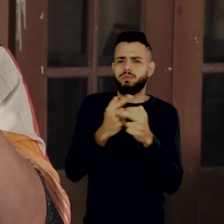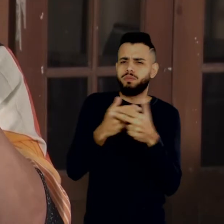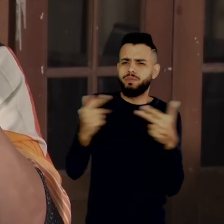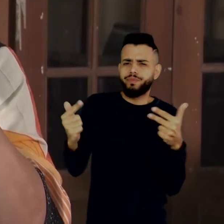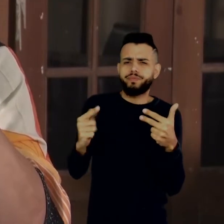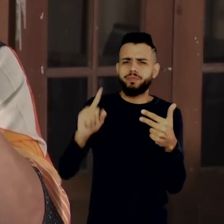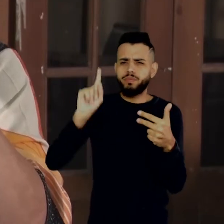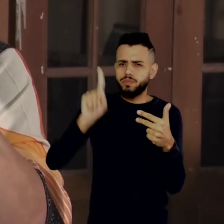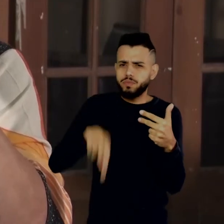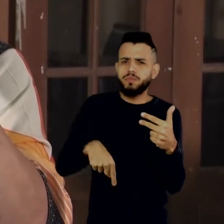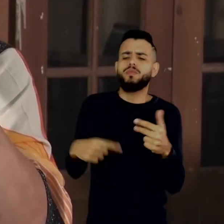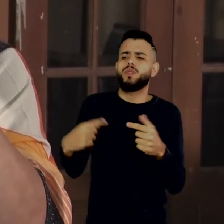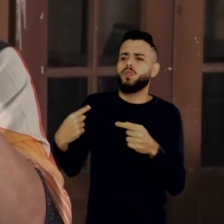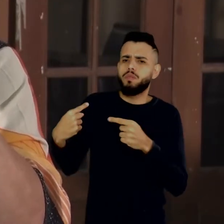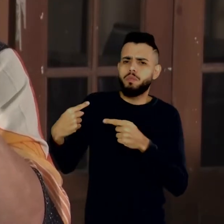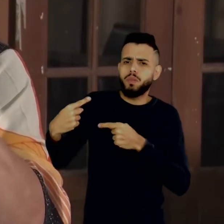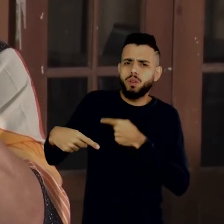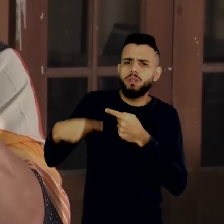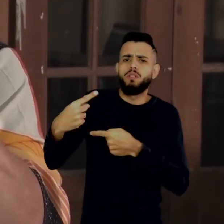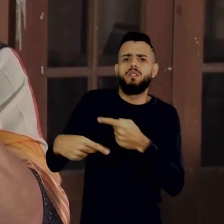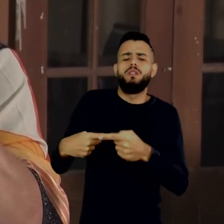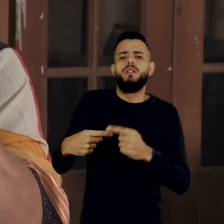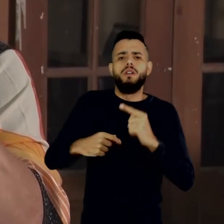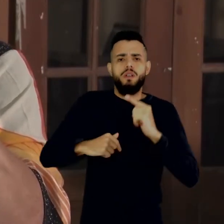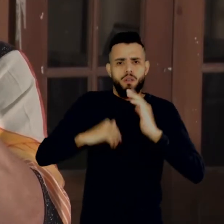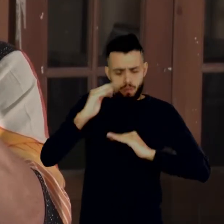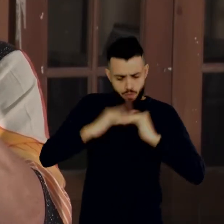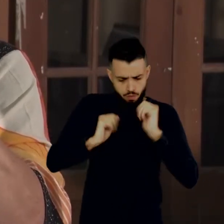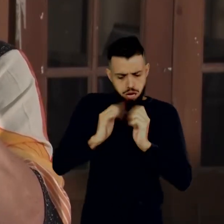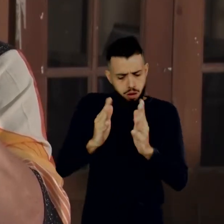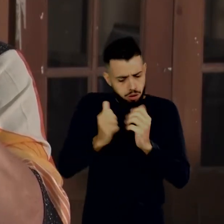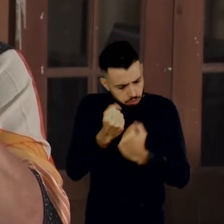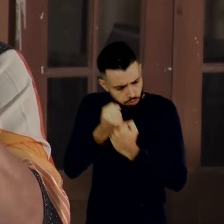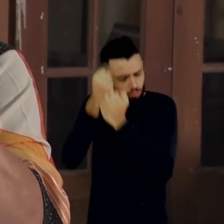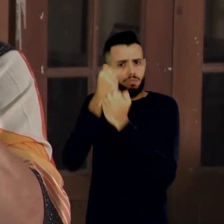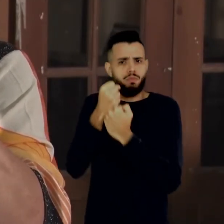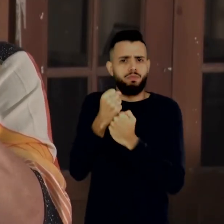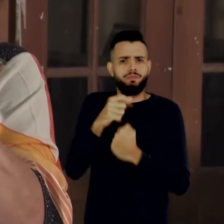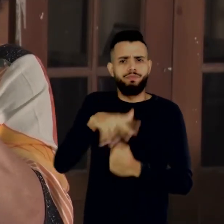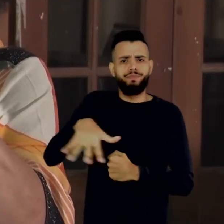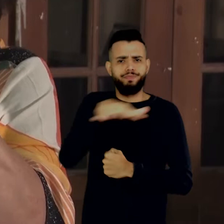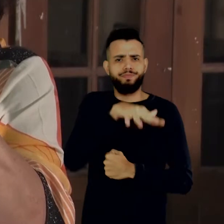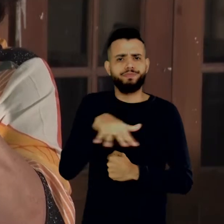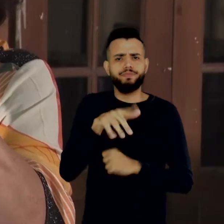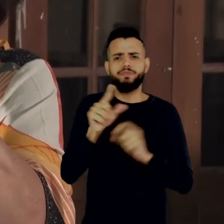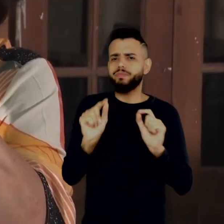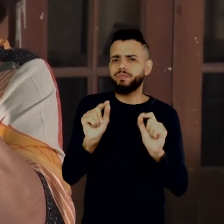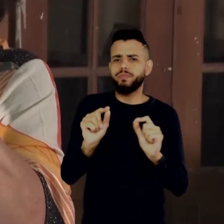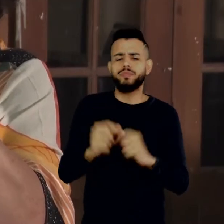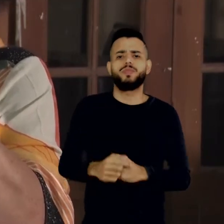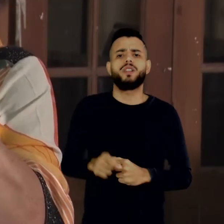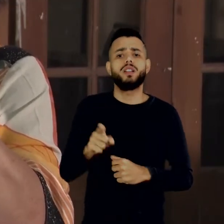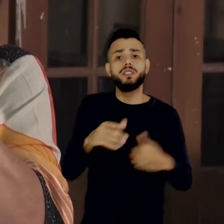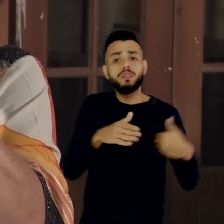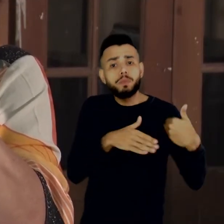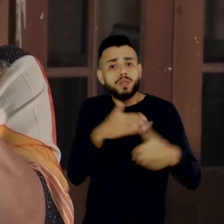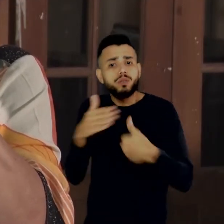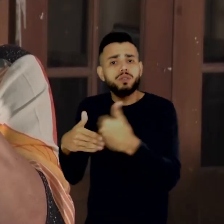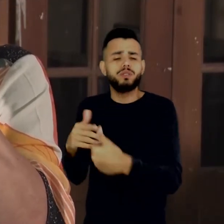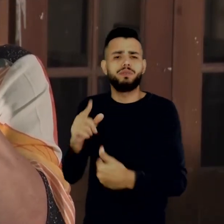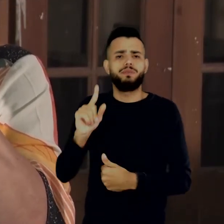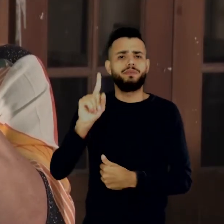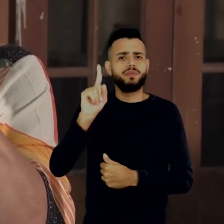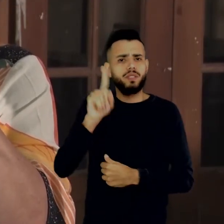repercussão também das ações afirmativas nas nossas universidades, que é o fato de que esse percurso ele passa a